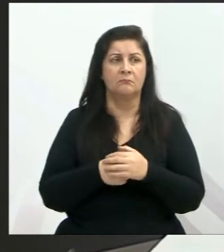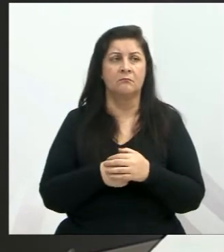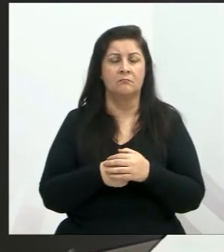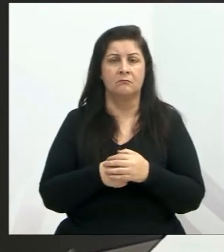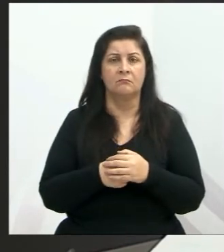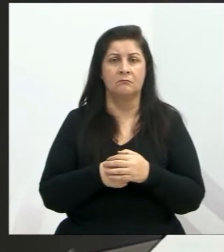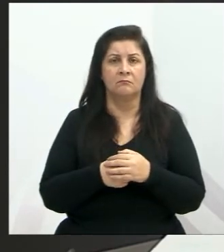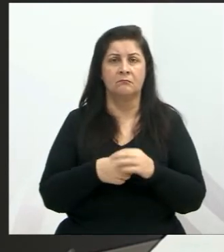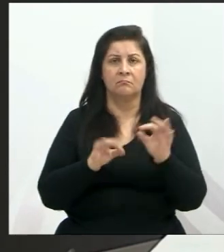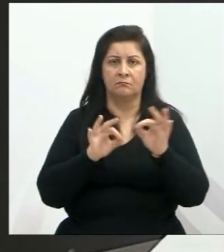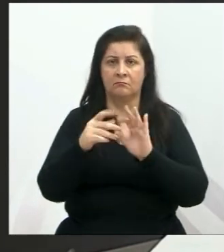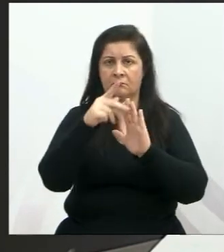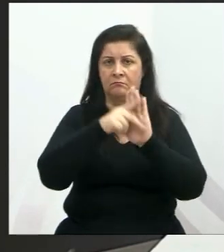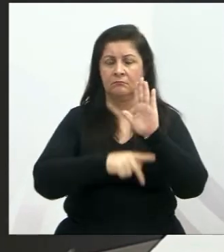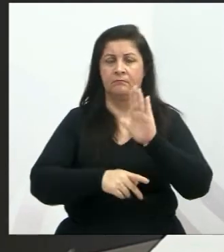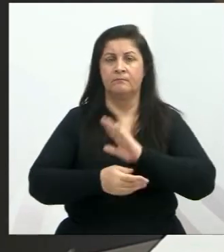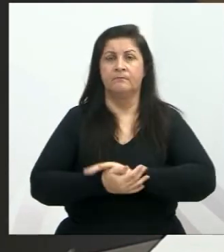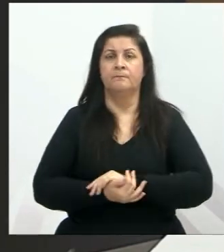instruir esse projeto.